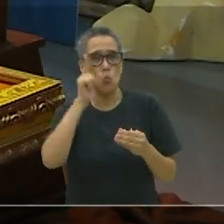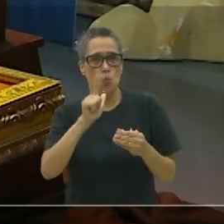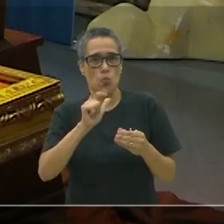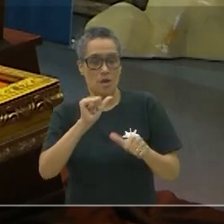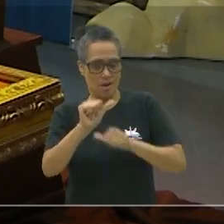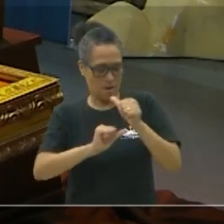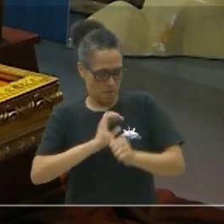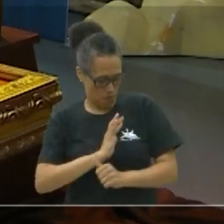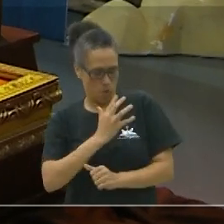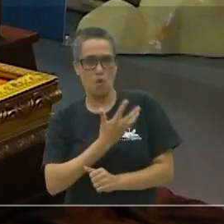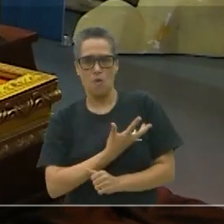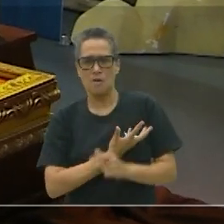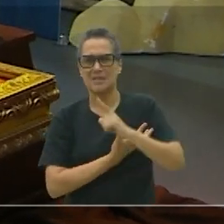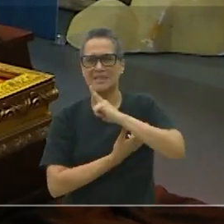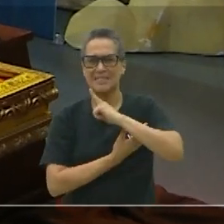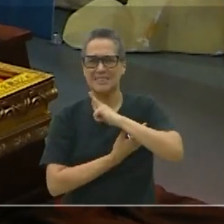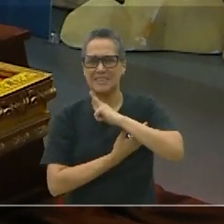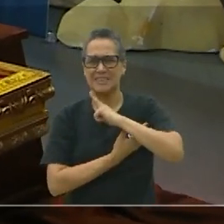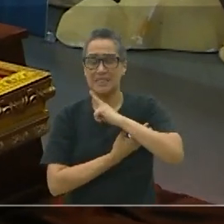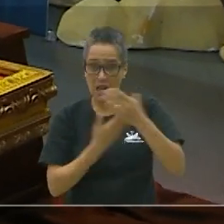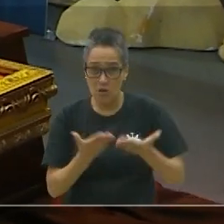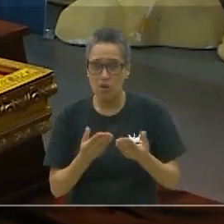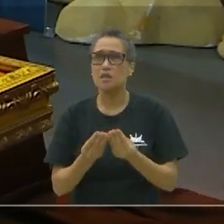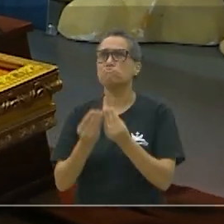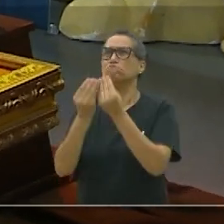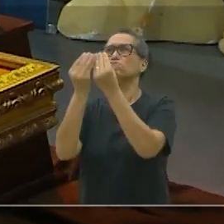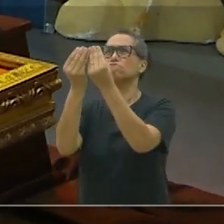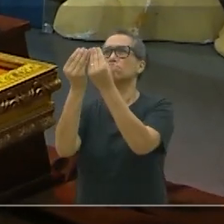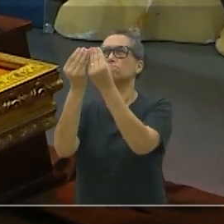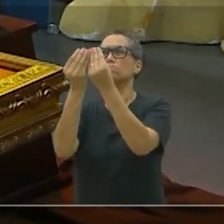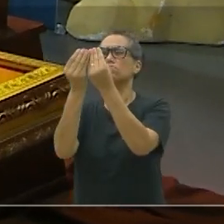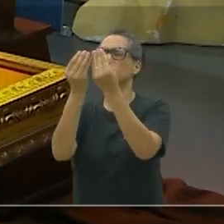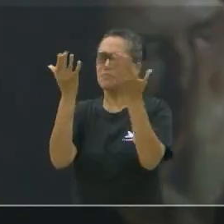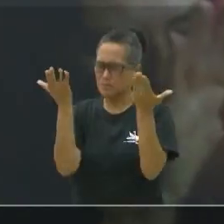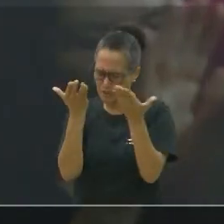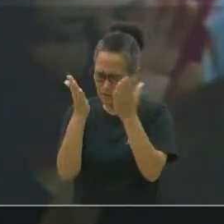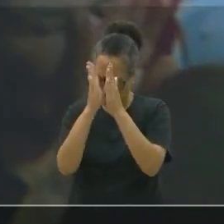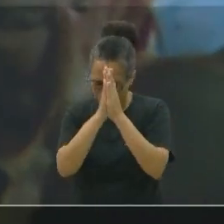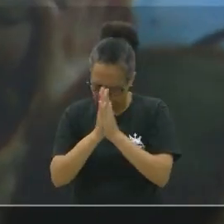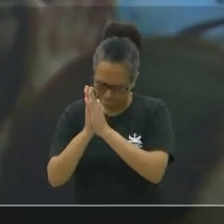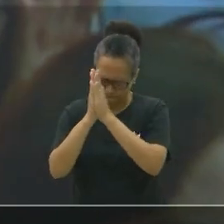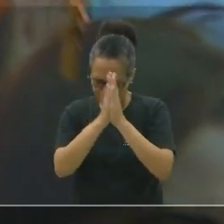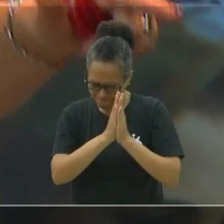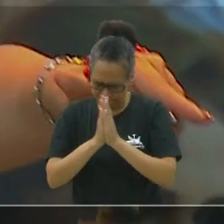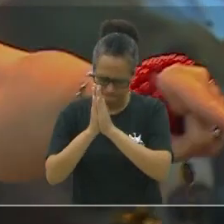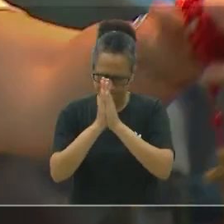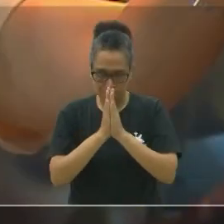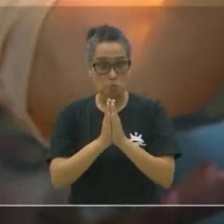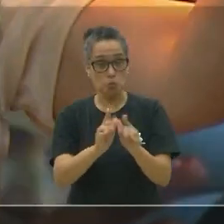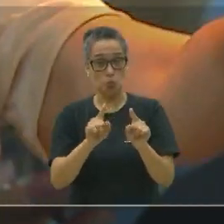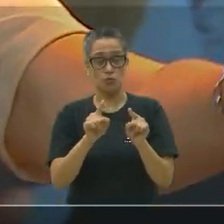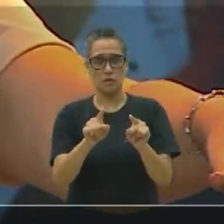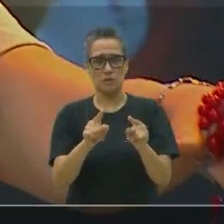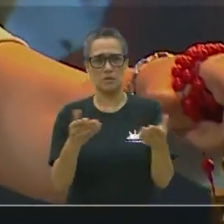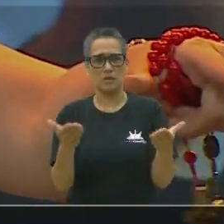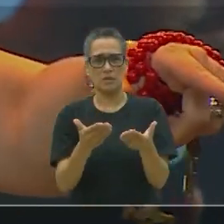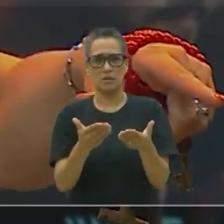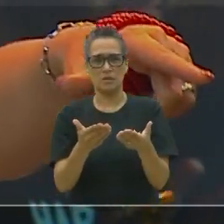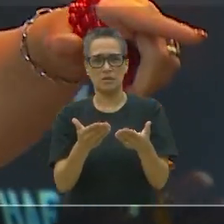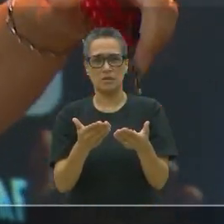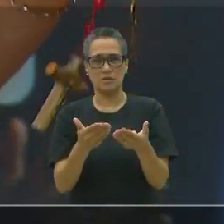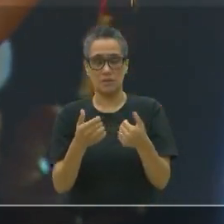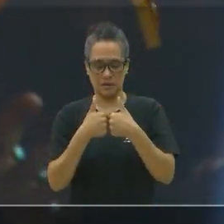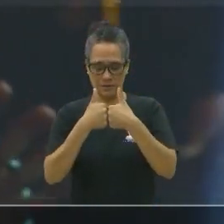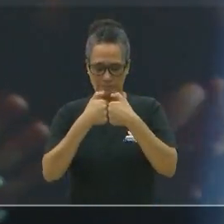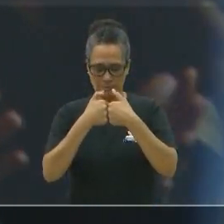agora. Nós clamamos por ti nessa hora. Chegou a hora, chegou a hora. Entrega. Você está se colocando agora dentro dessa